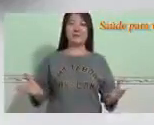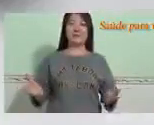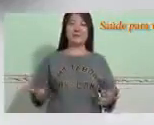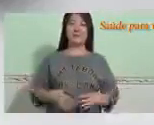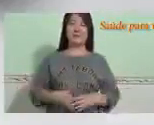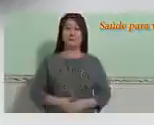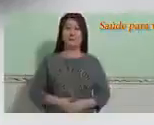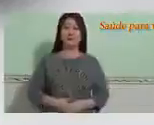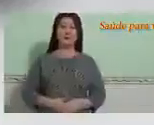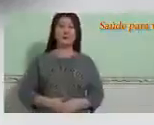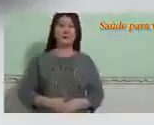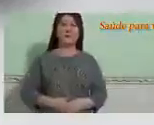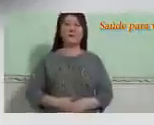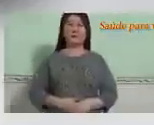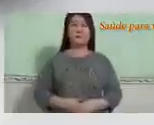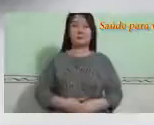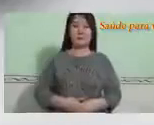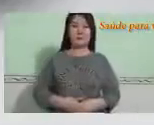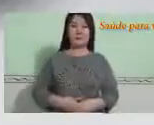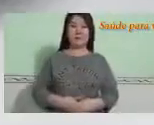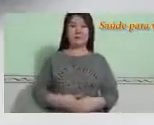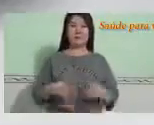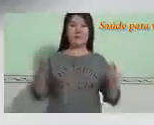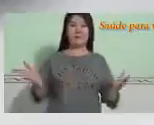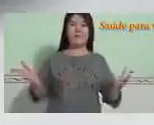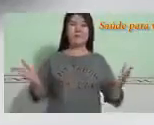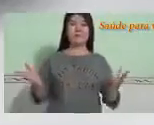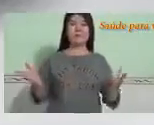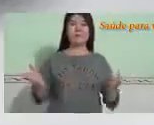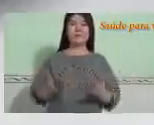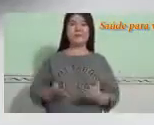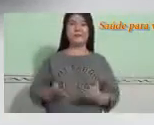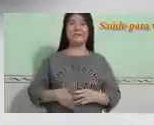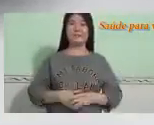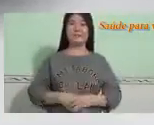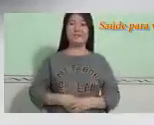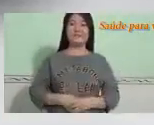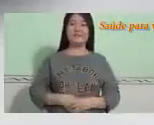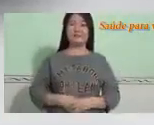Q